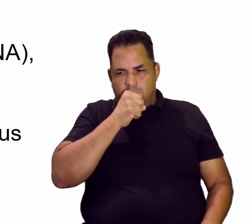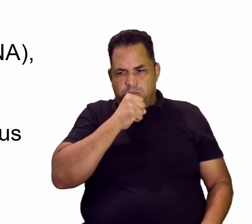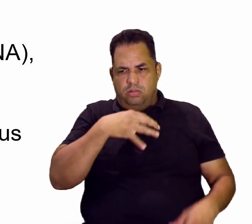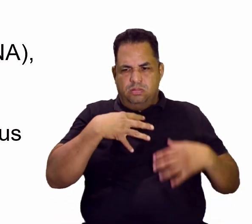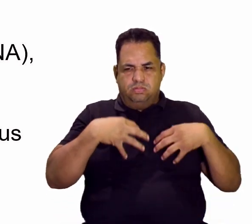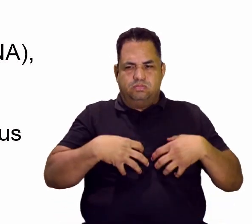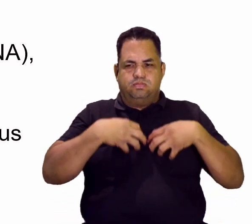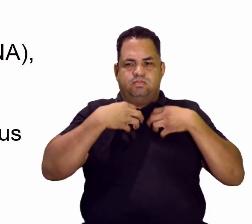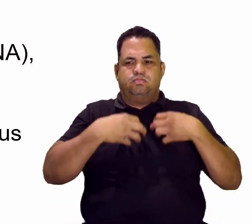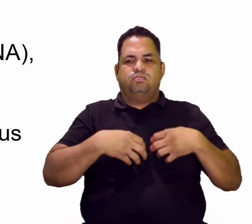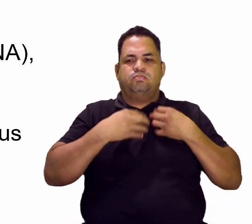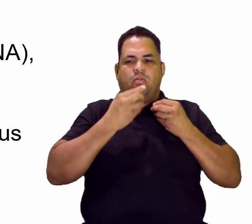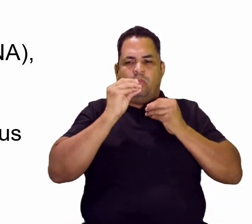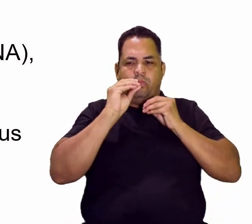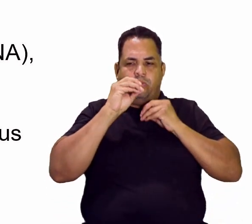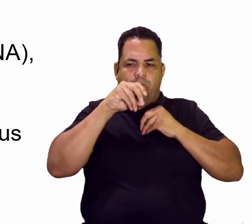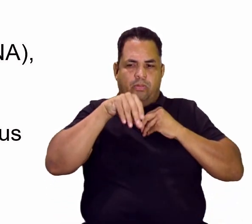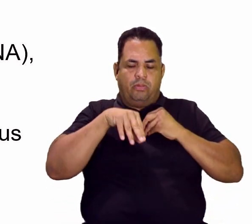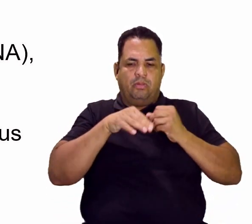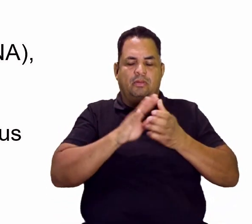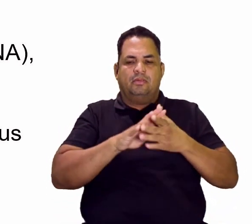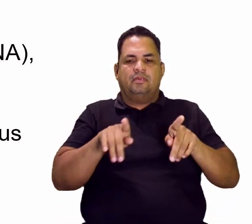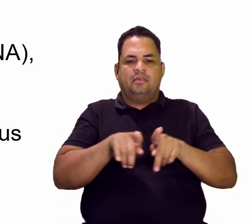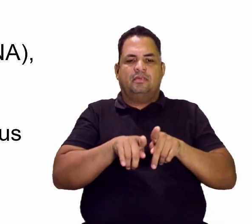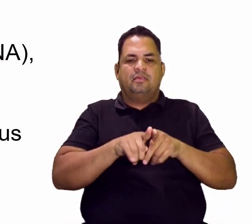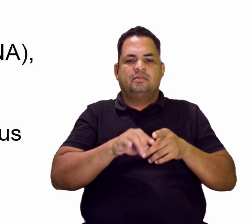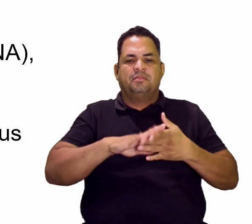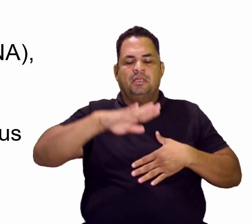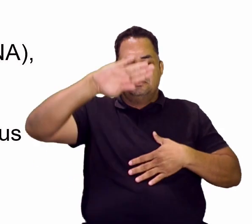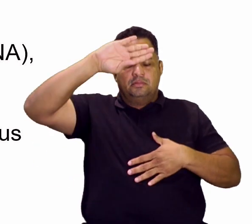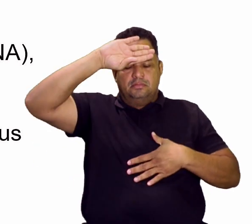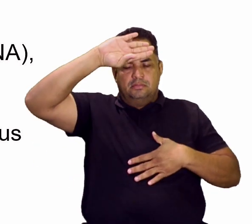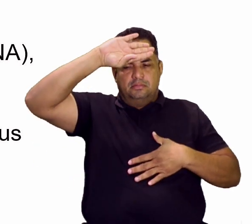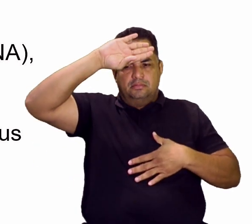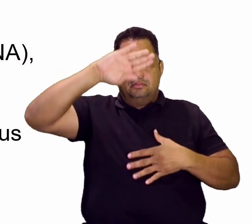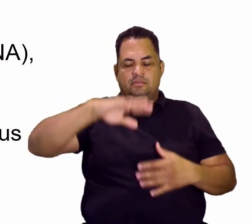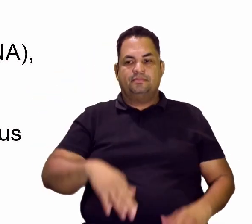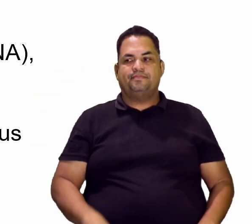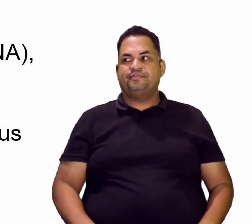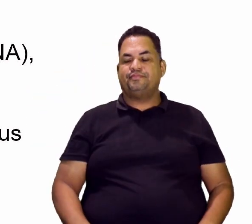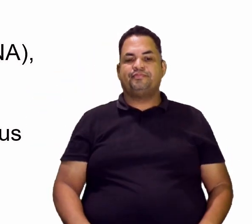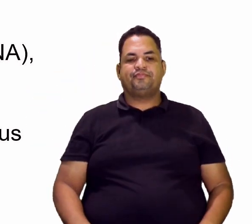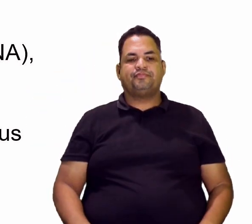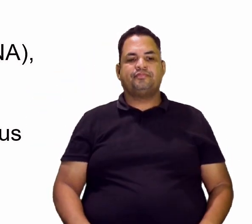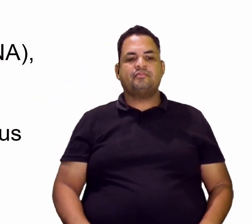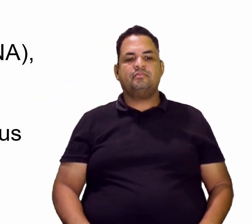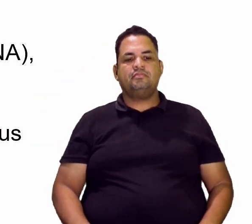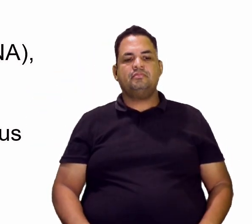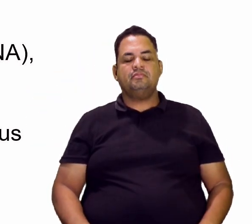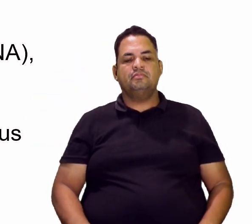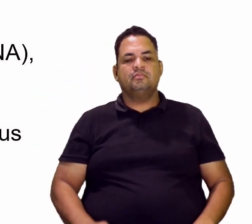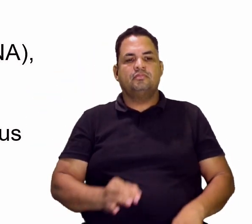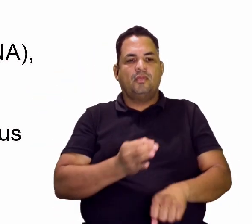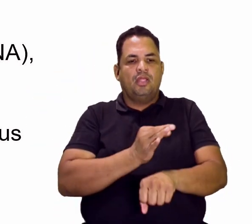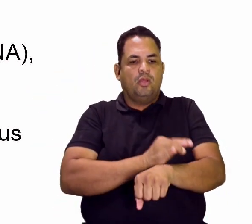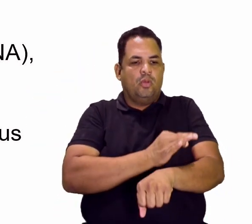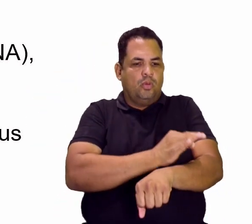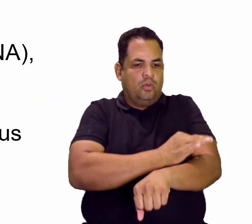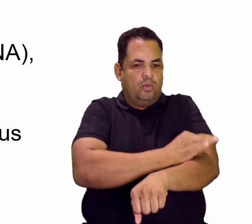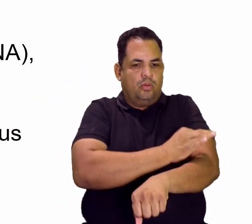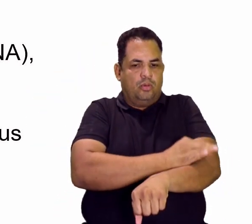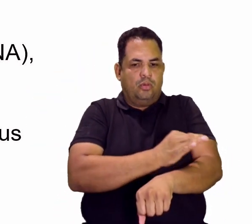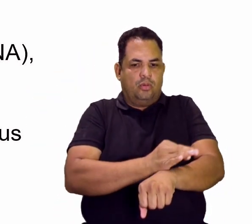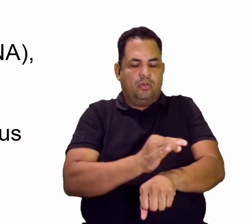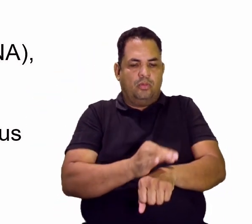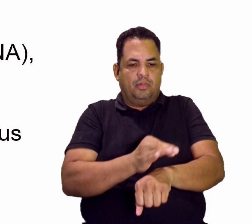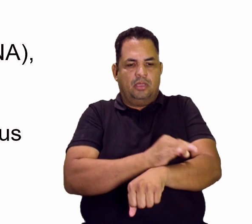catarro, tá? E febres, né? Altas. A rubéola, o agente etiológico,